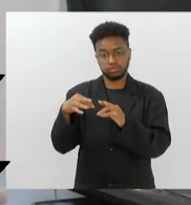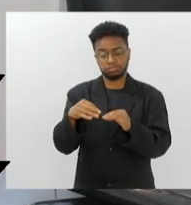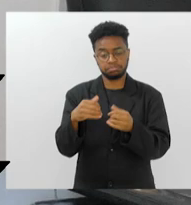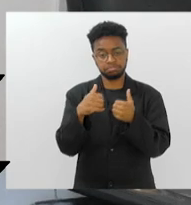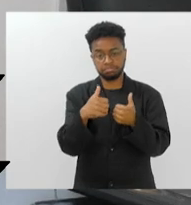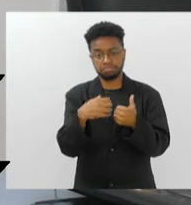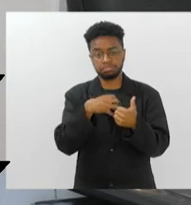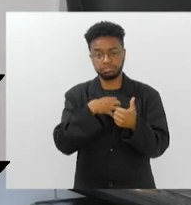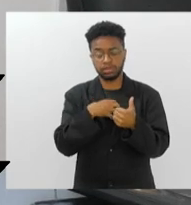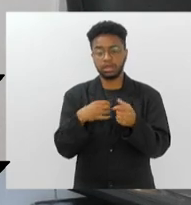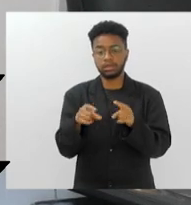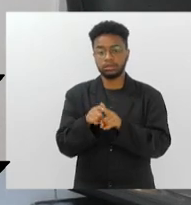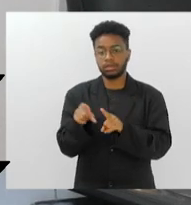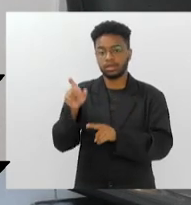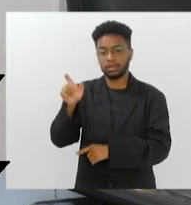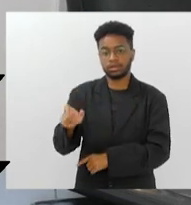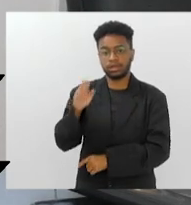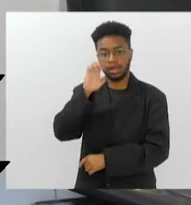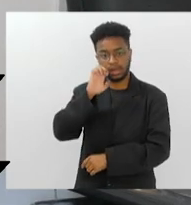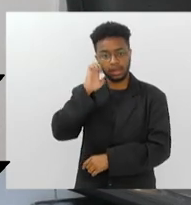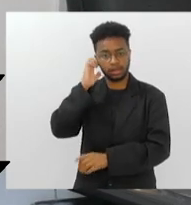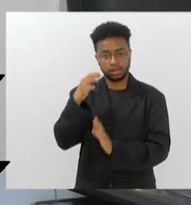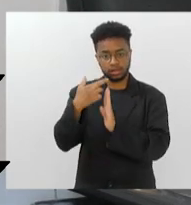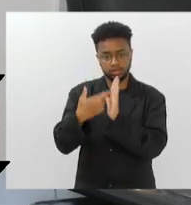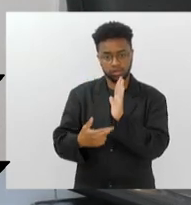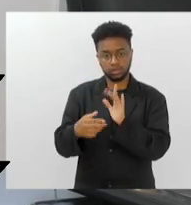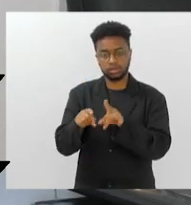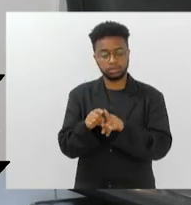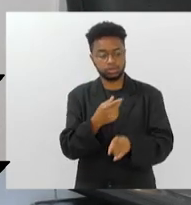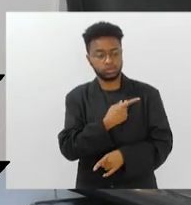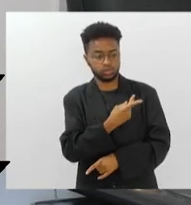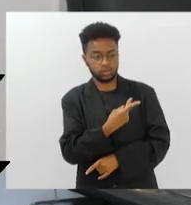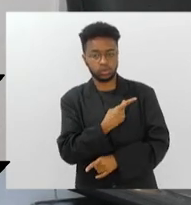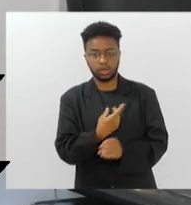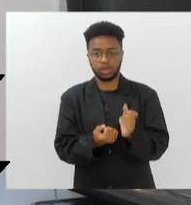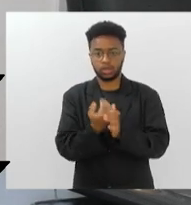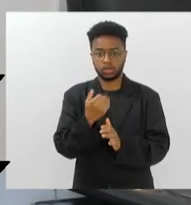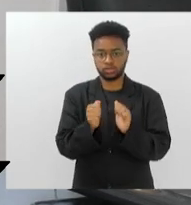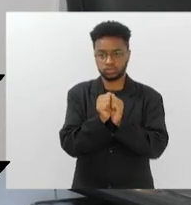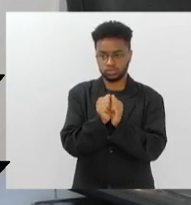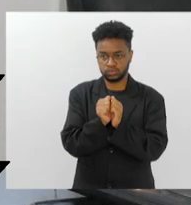relatora da Lei vossa excelência comigo os autores na linha Poli